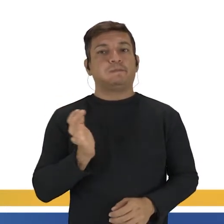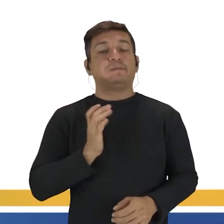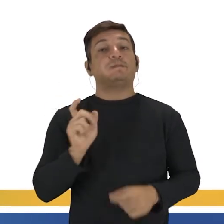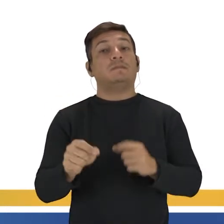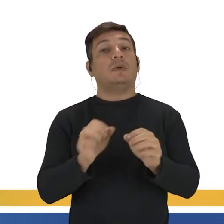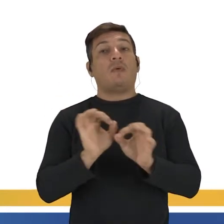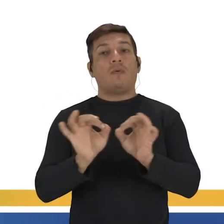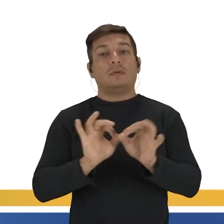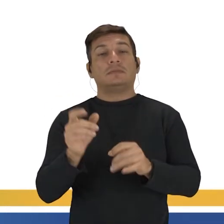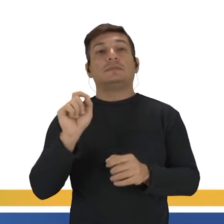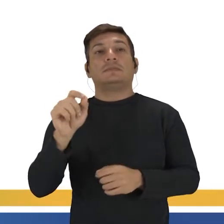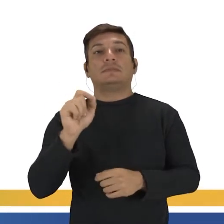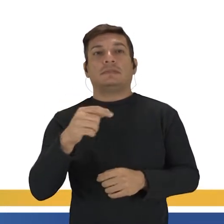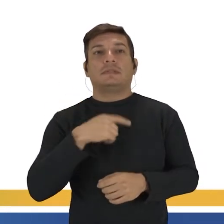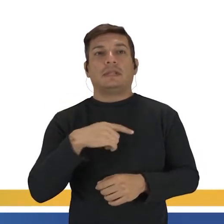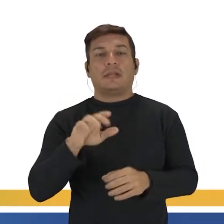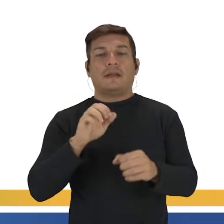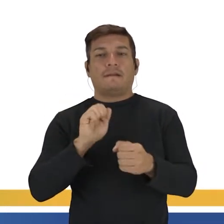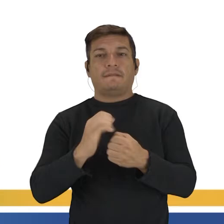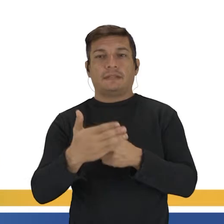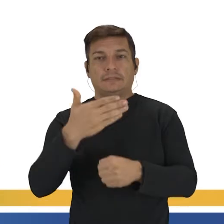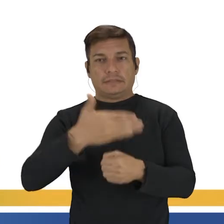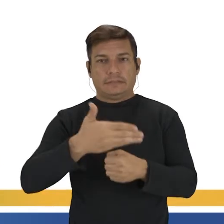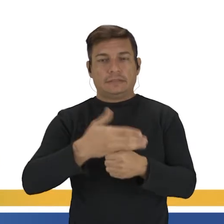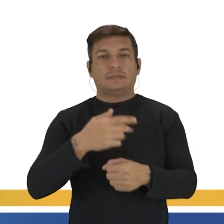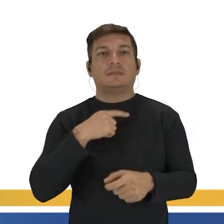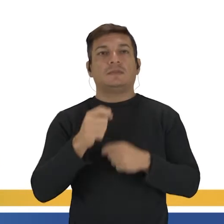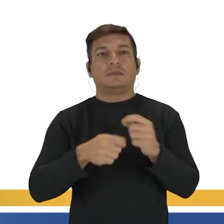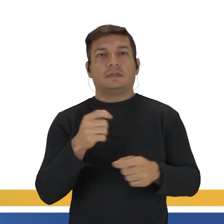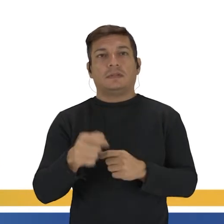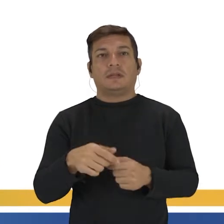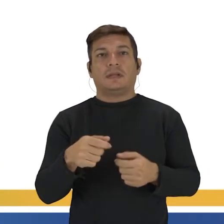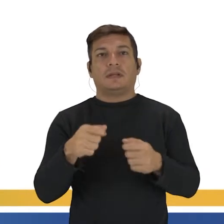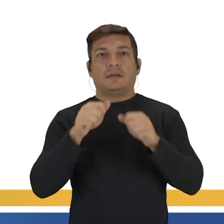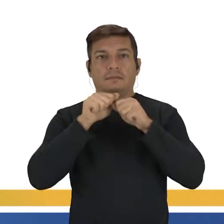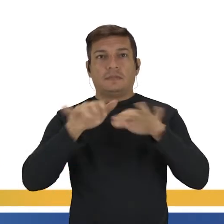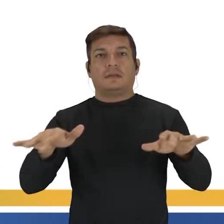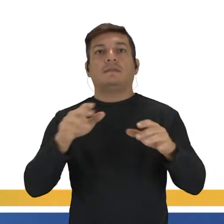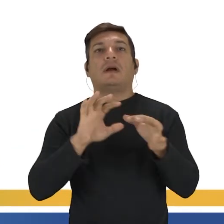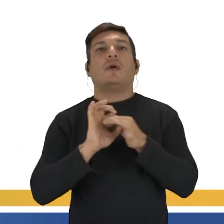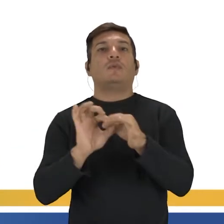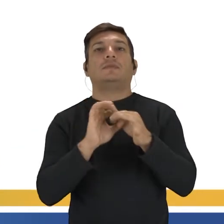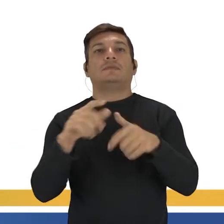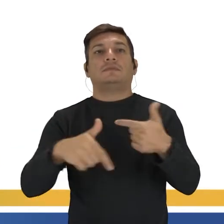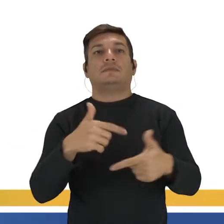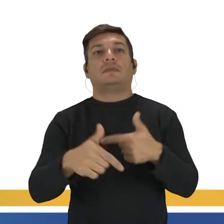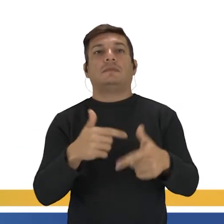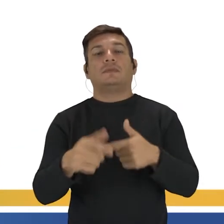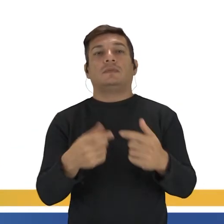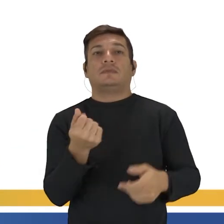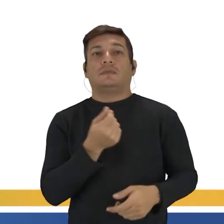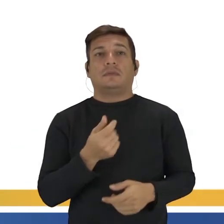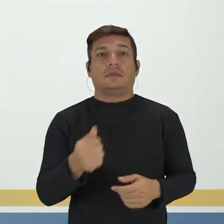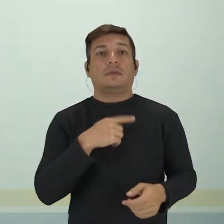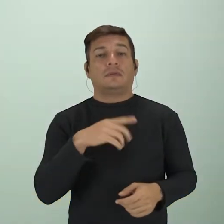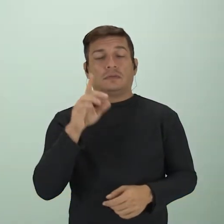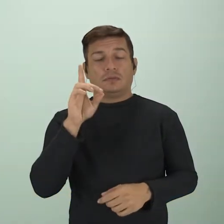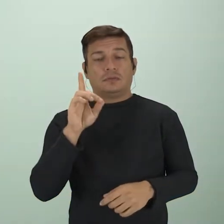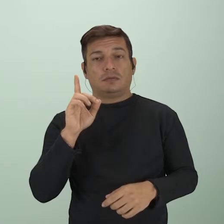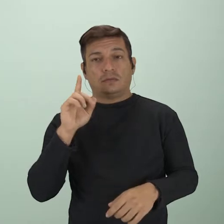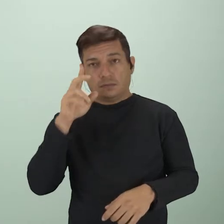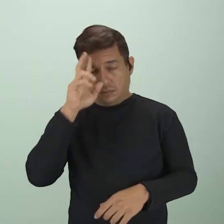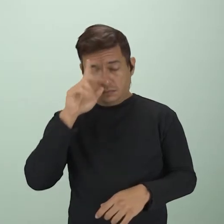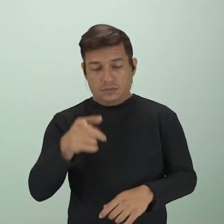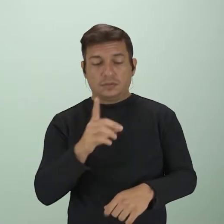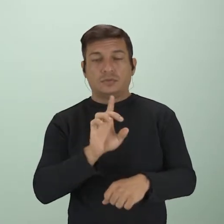corporações. Os fascistas pregavam a união dos trabalhadores com os capitalistas sob a direção do Estado.